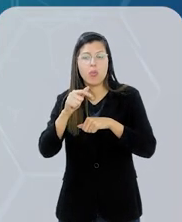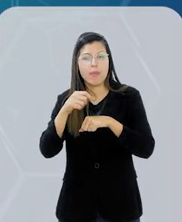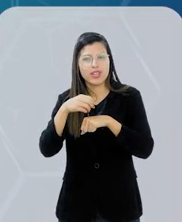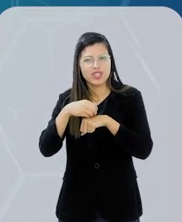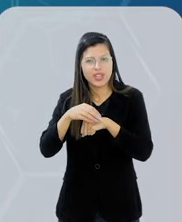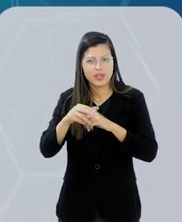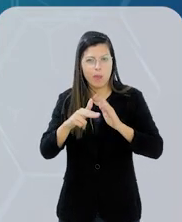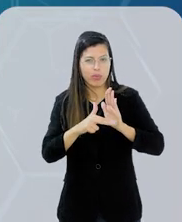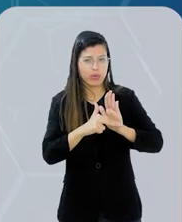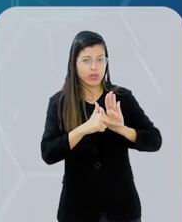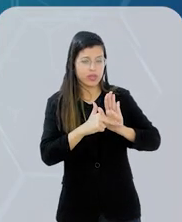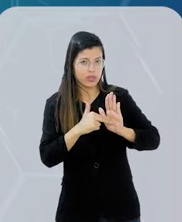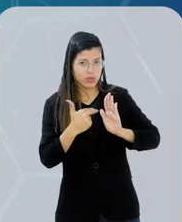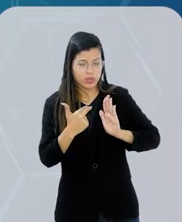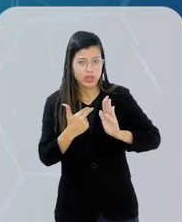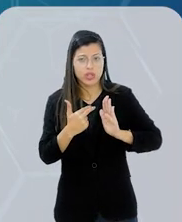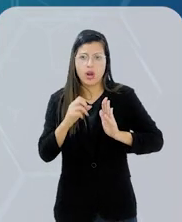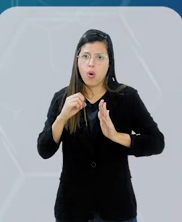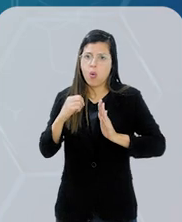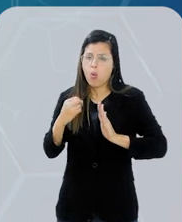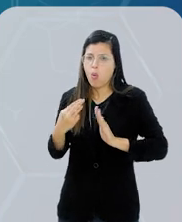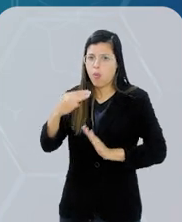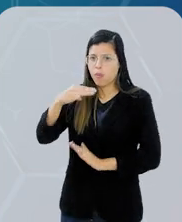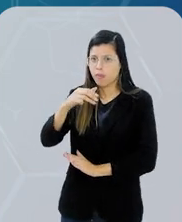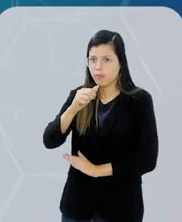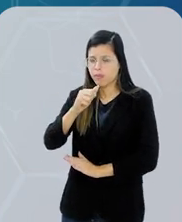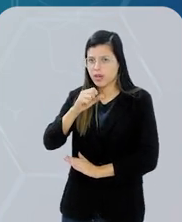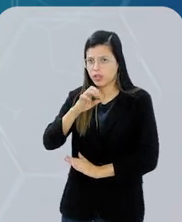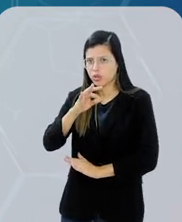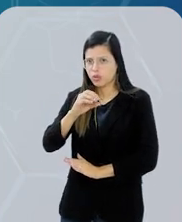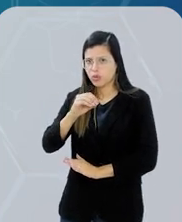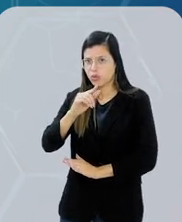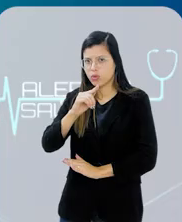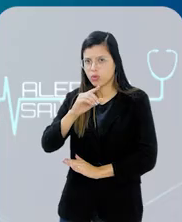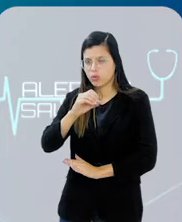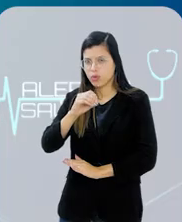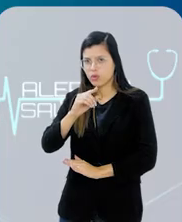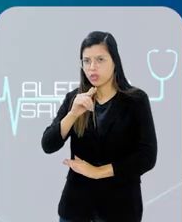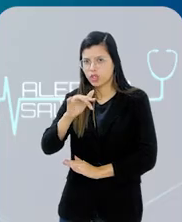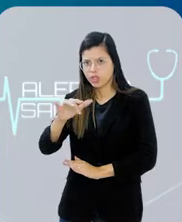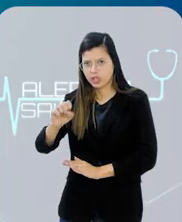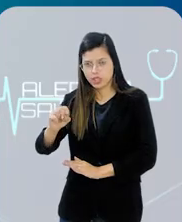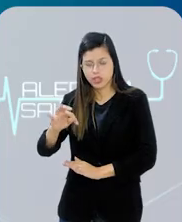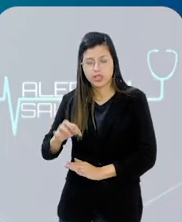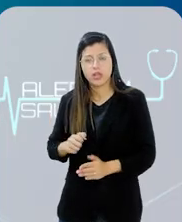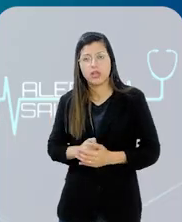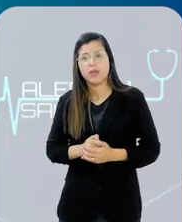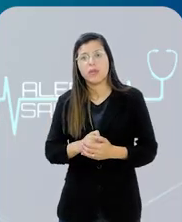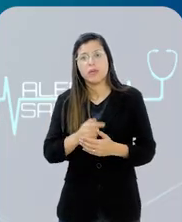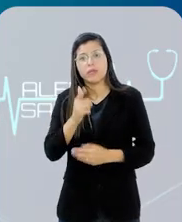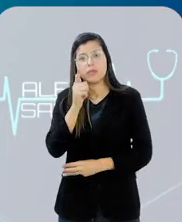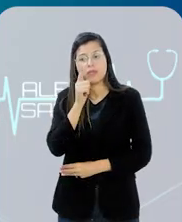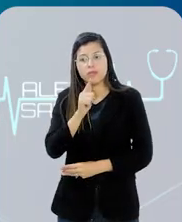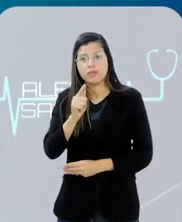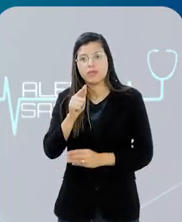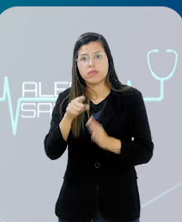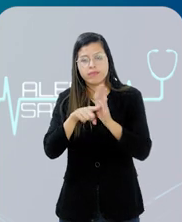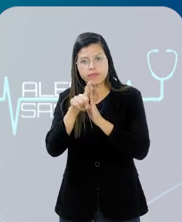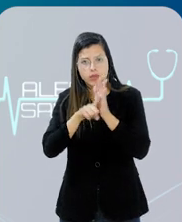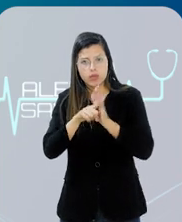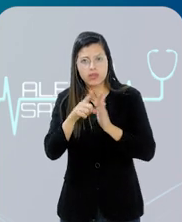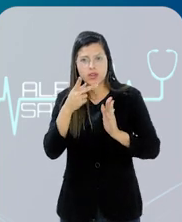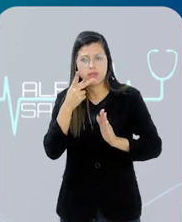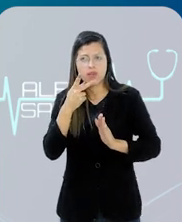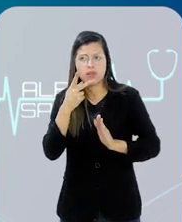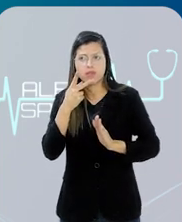para o cirurgião plástico ou para o mastologista para começar a dar esses passos na investigação quando a gente está falando da saúde